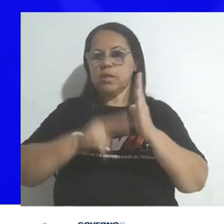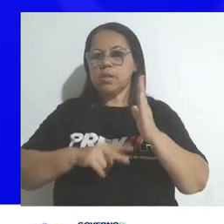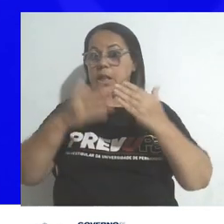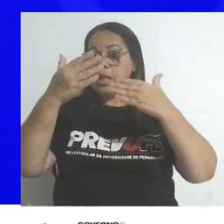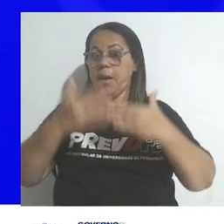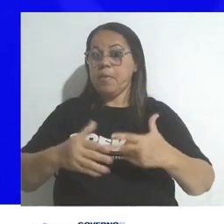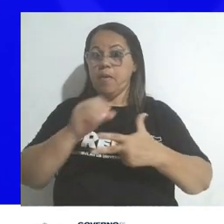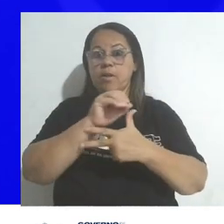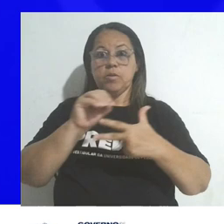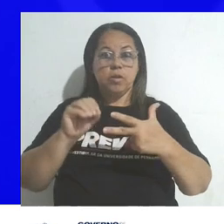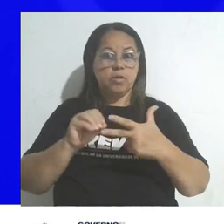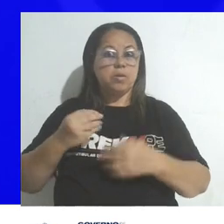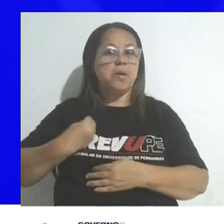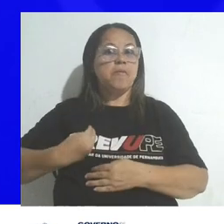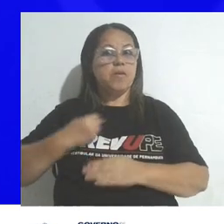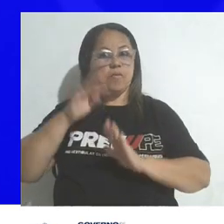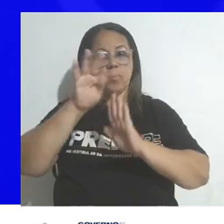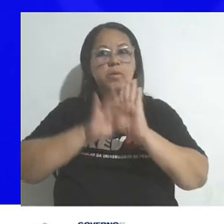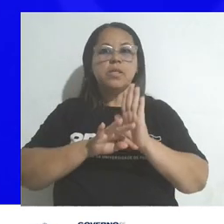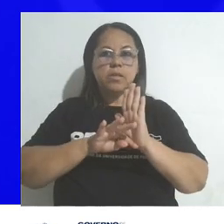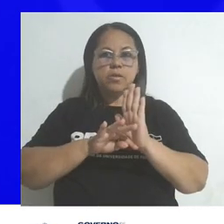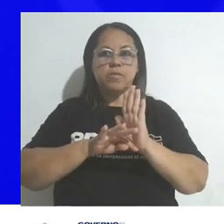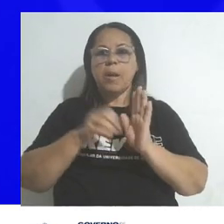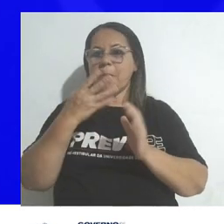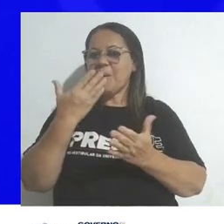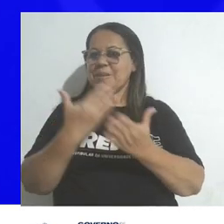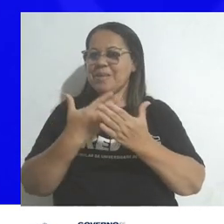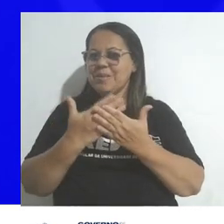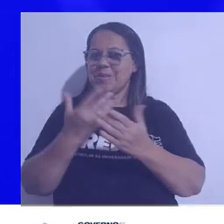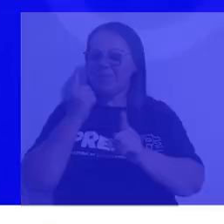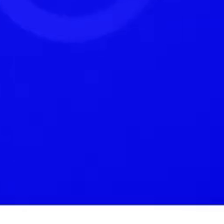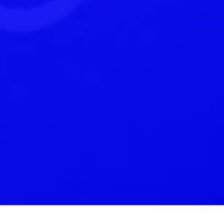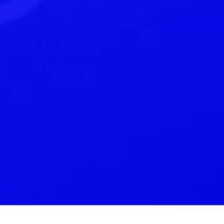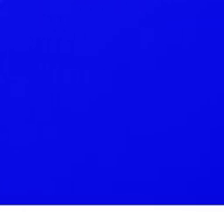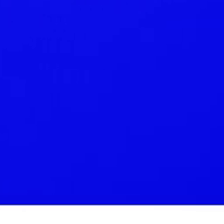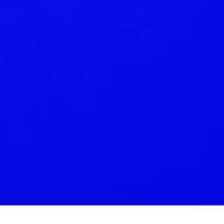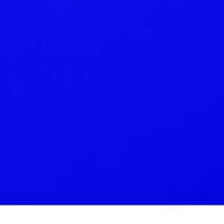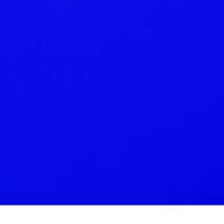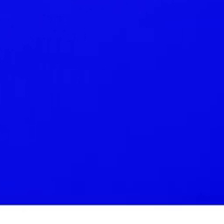do Enem eles vão estar bem presentes nos textos. Então é isso, bons estudos e até a próxima!